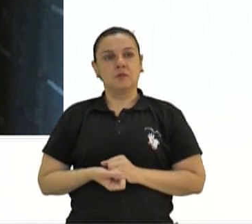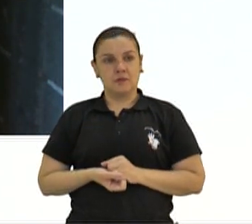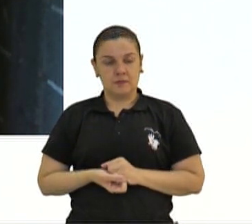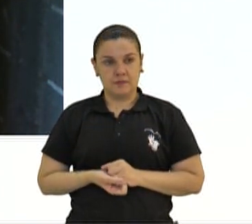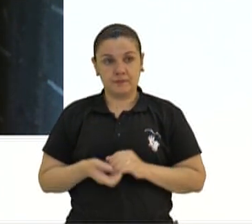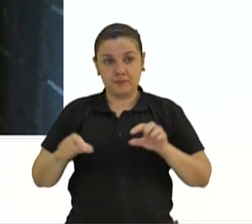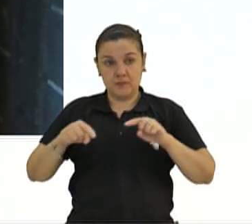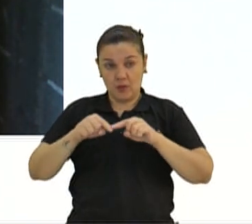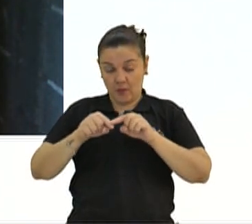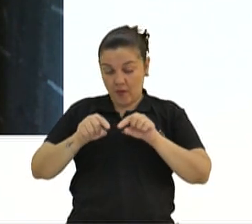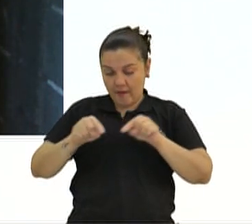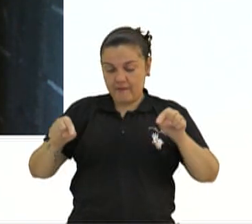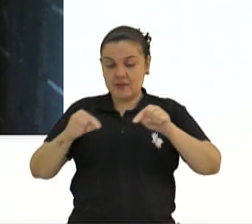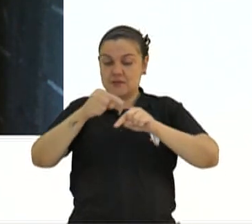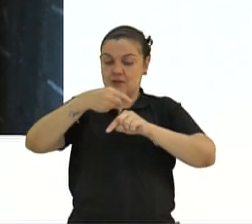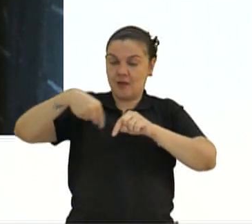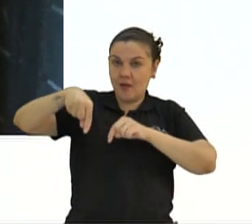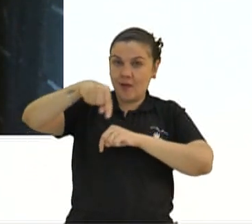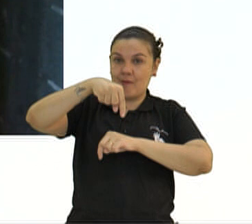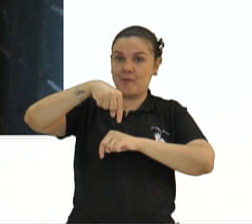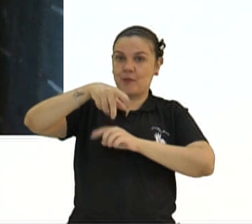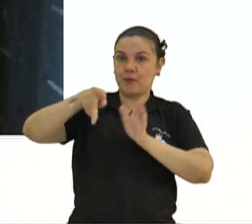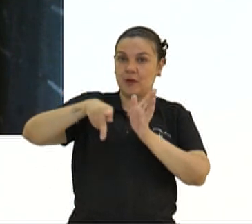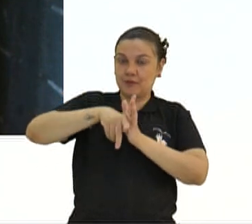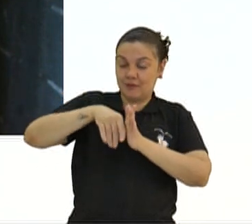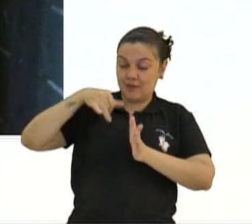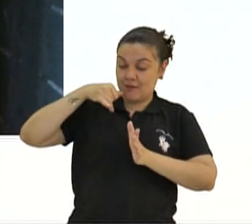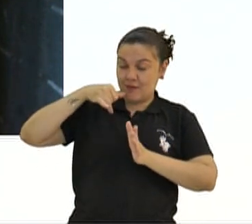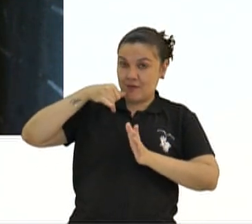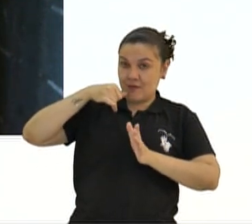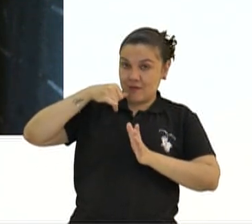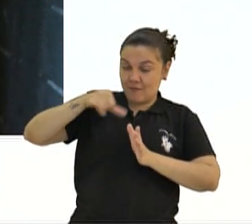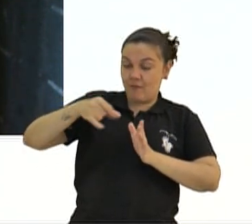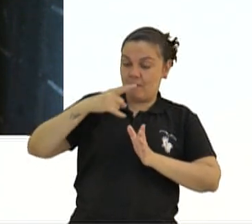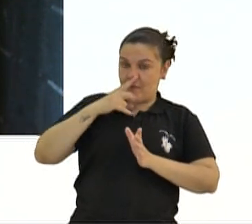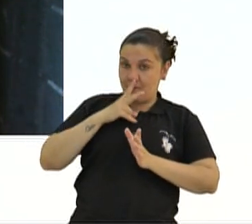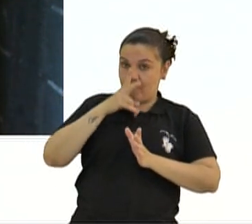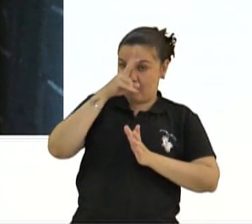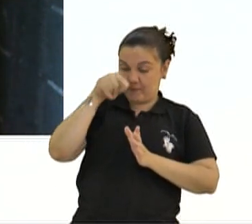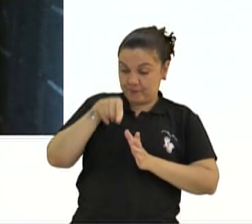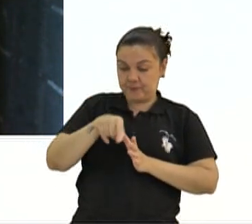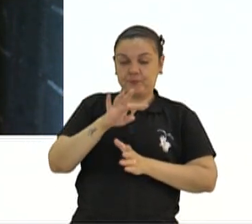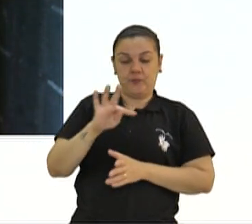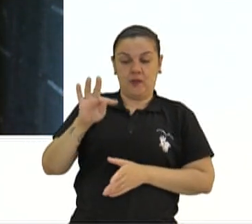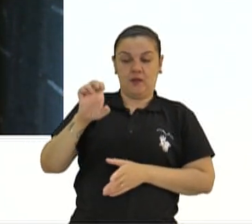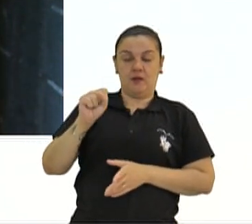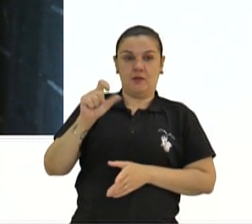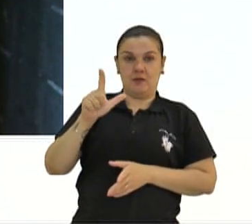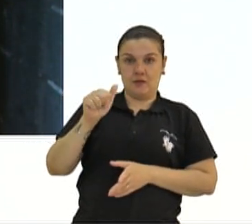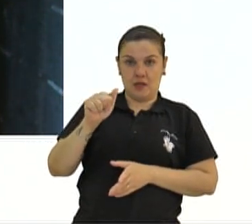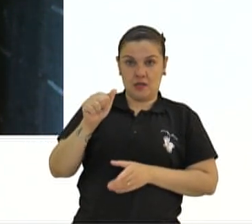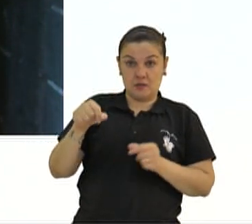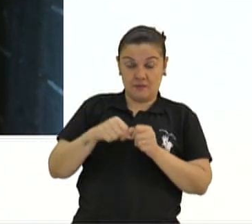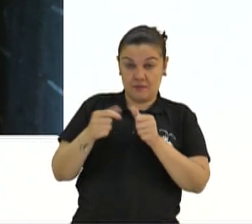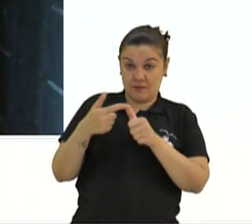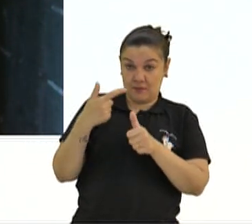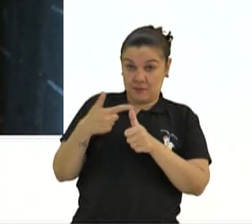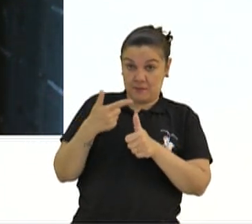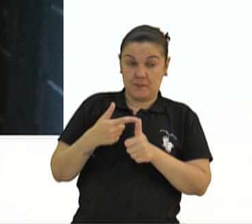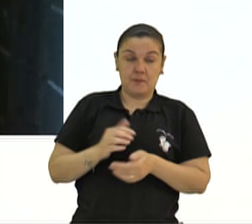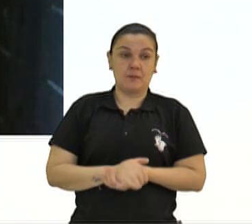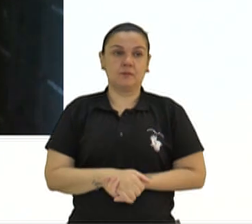Essa bobina aqui, ela trabalha com alta frequência, então foi uma ideia que o Nikola Tesla trouxe pela primeira vez,